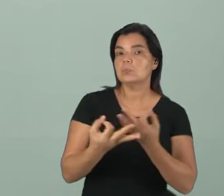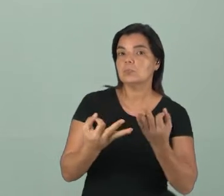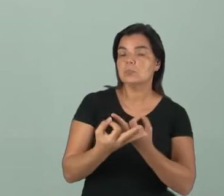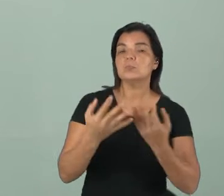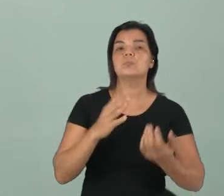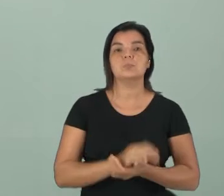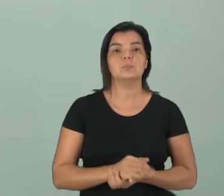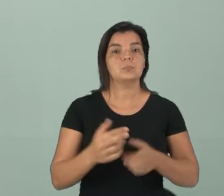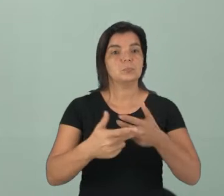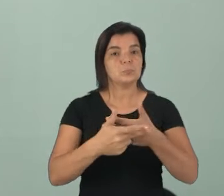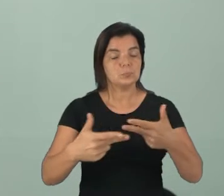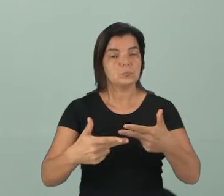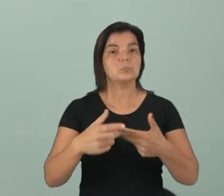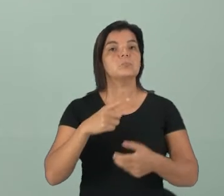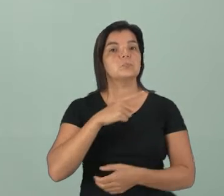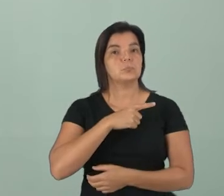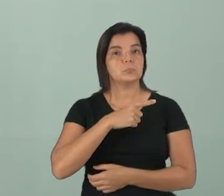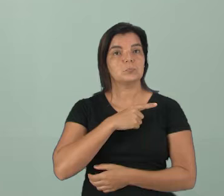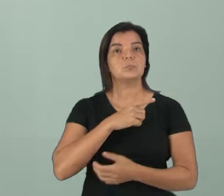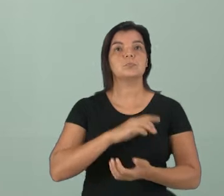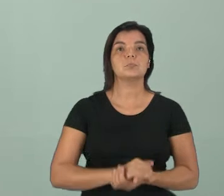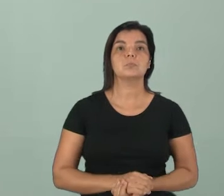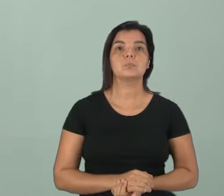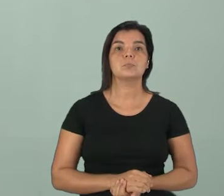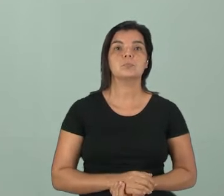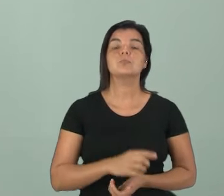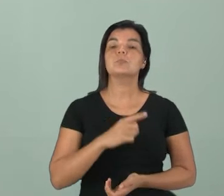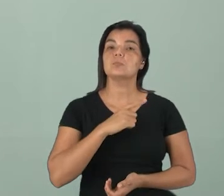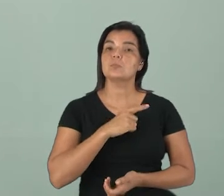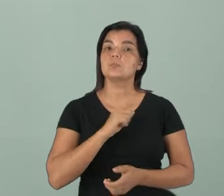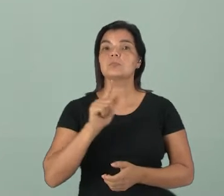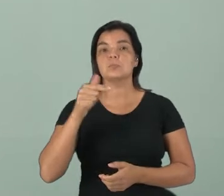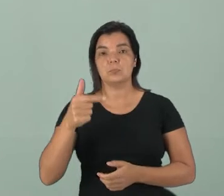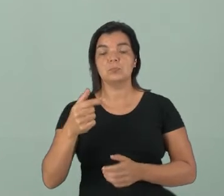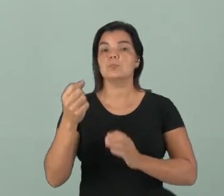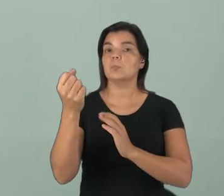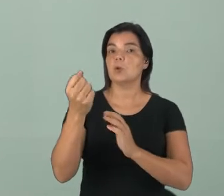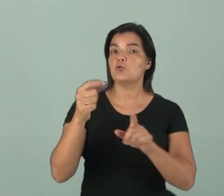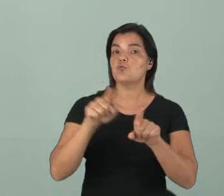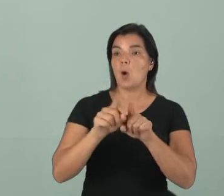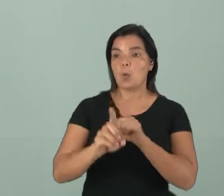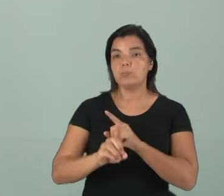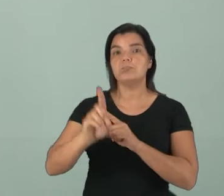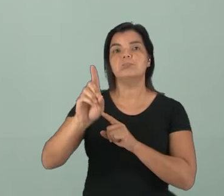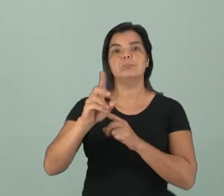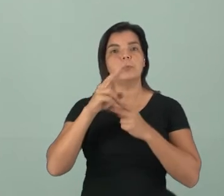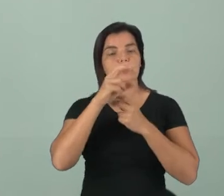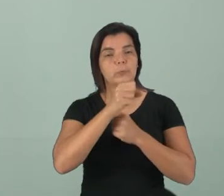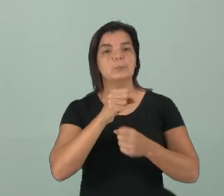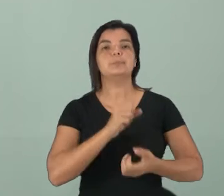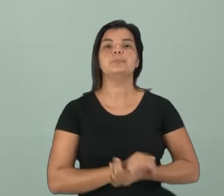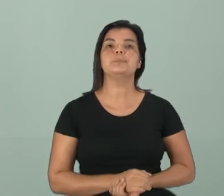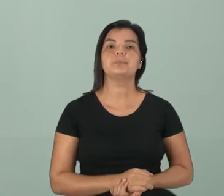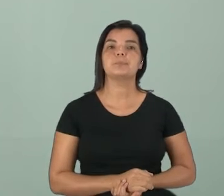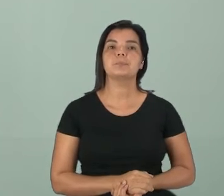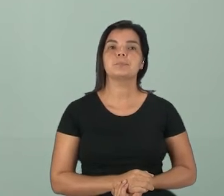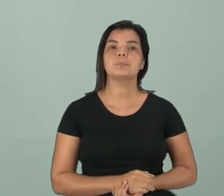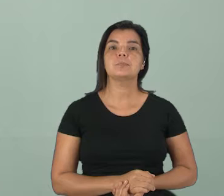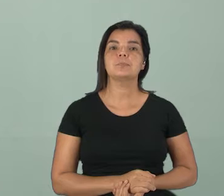né? As coisas que nós temos, né, que teriam vindo de uma força divina. Então